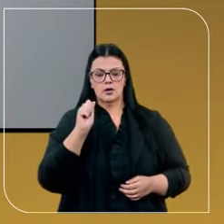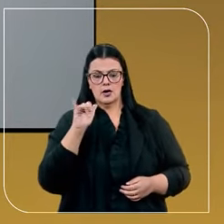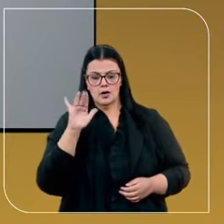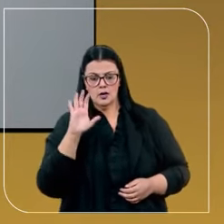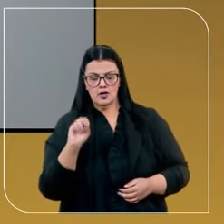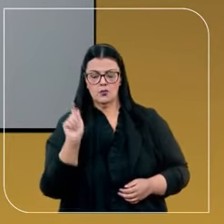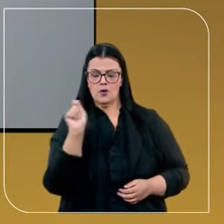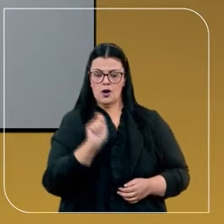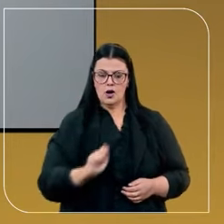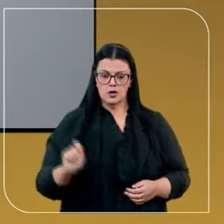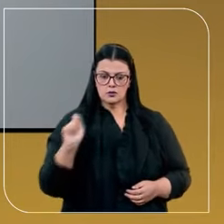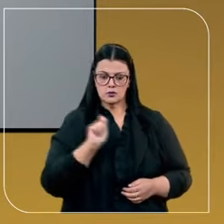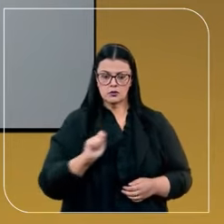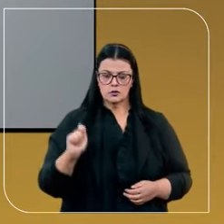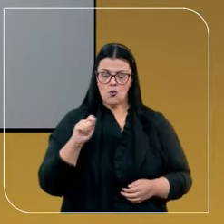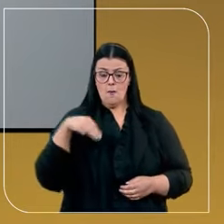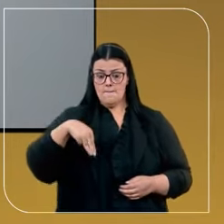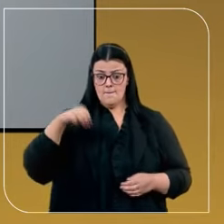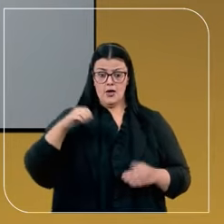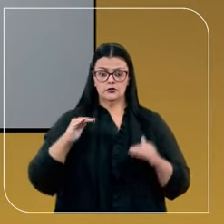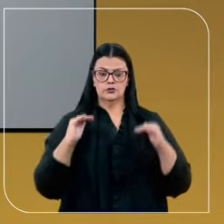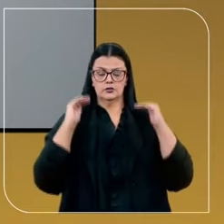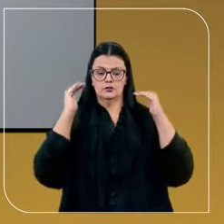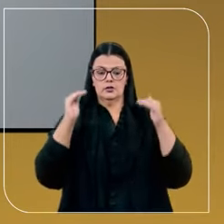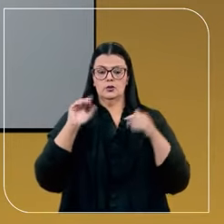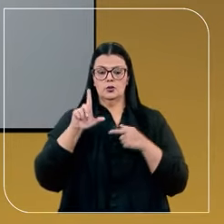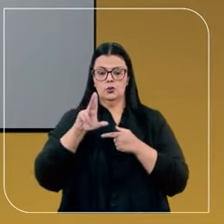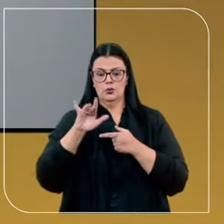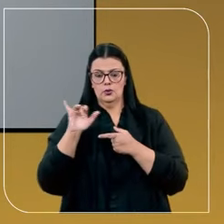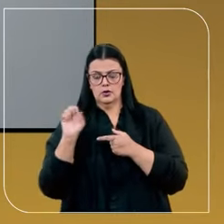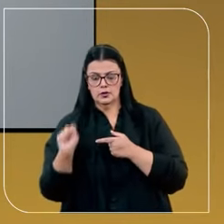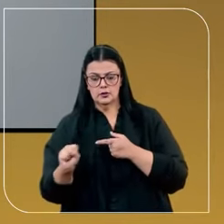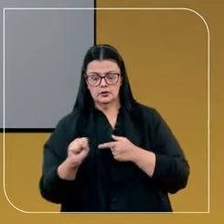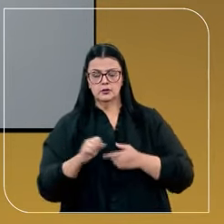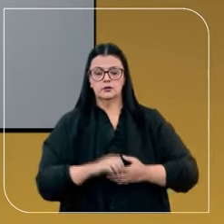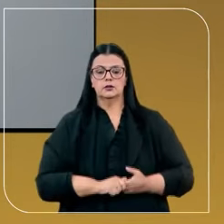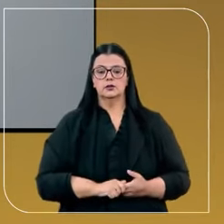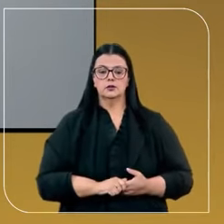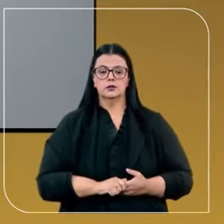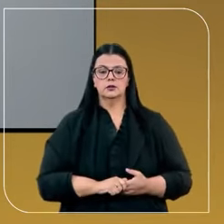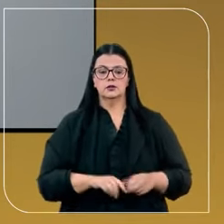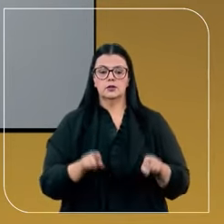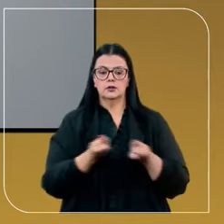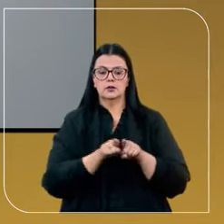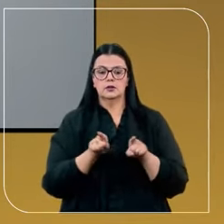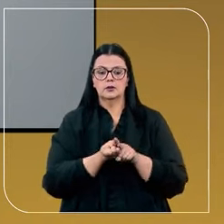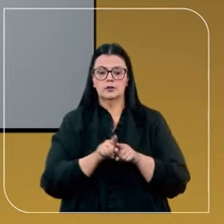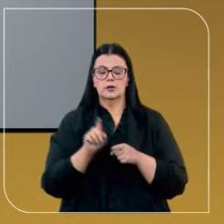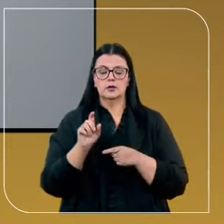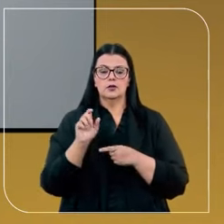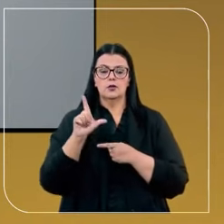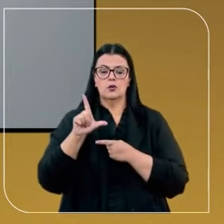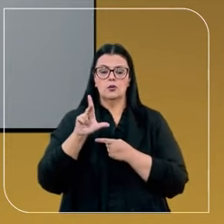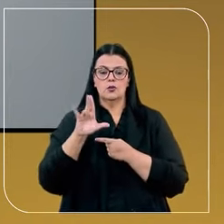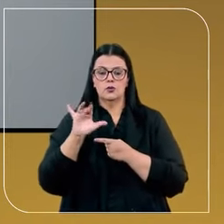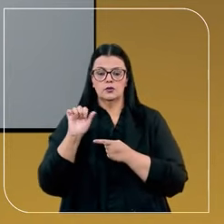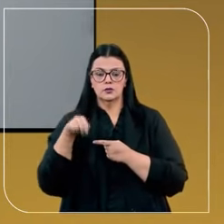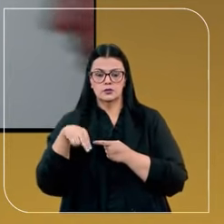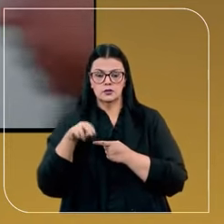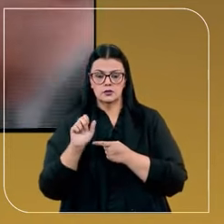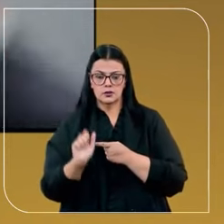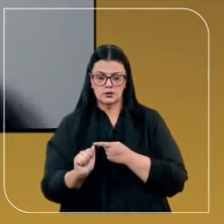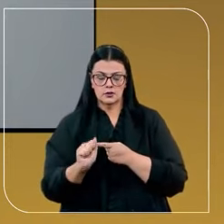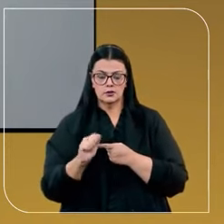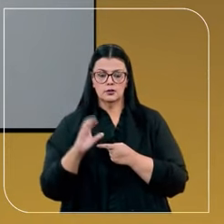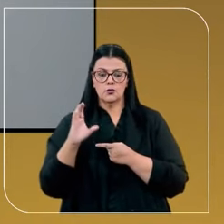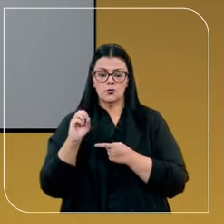de Magistrados Brasileiros, juiz Frederico Mendes Júnior, da ANAMATRA, juíza Luciana Paula